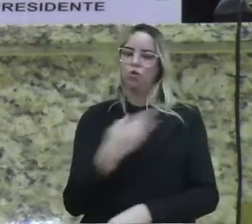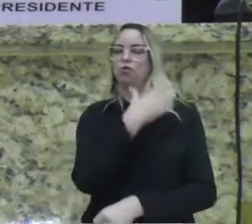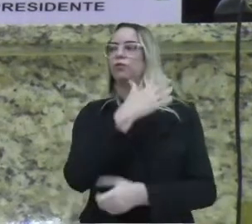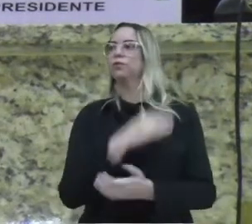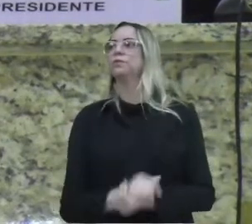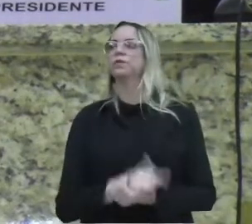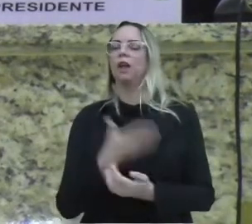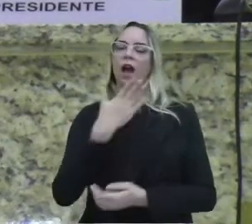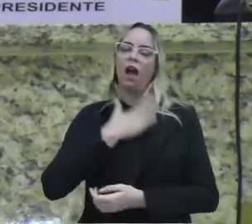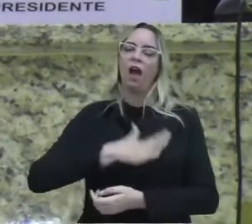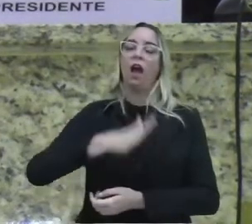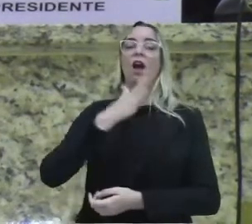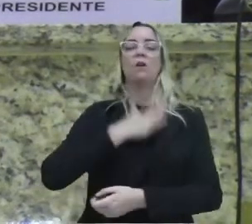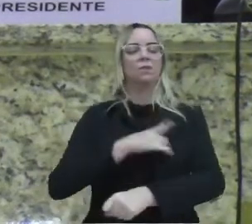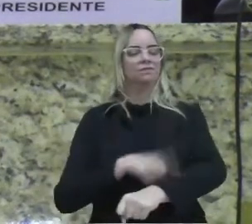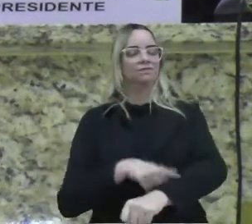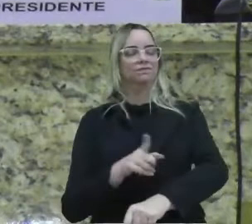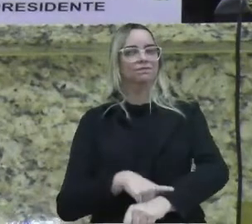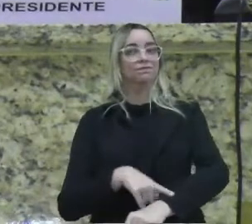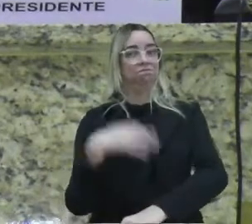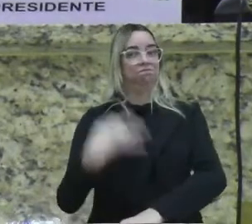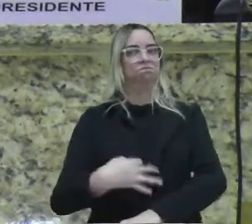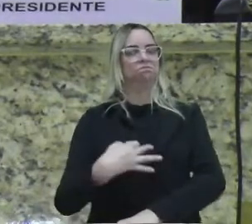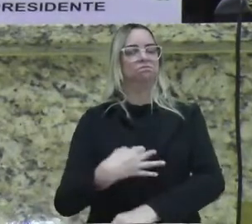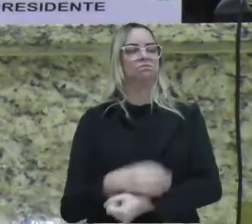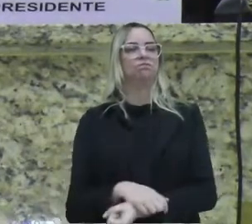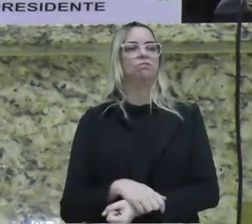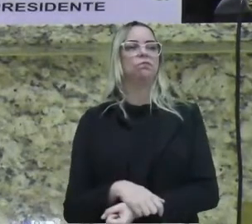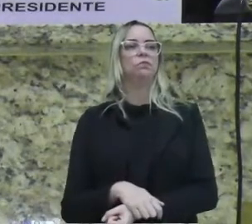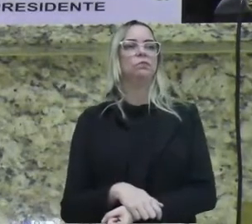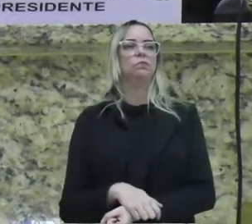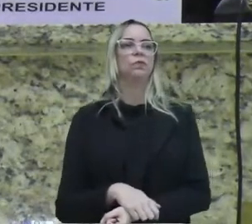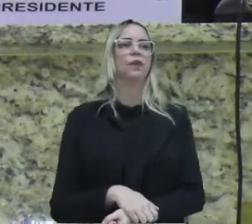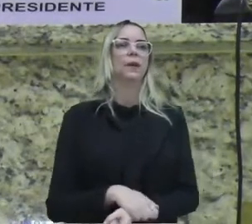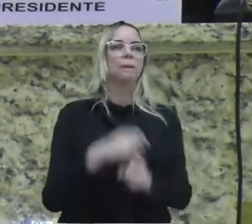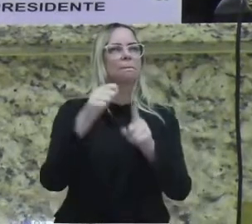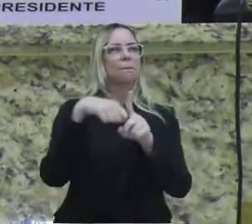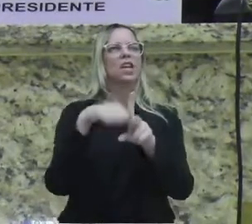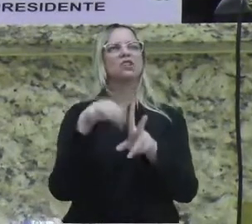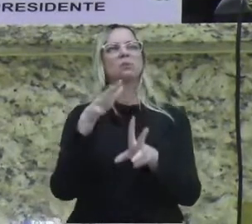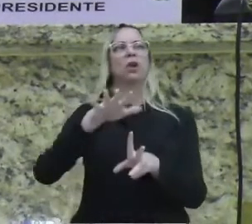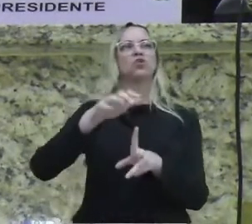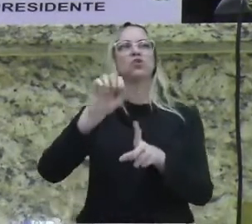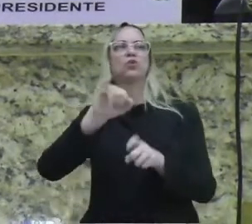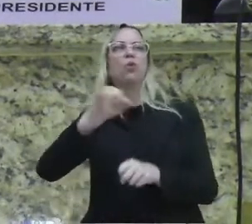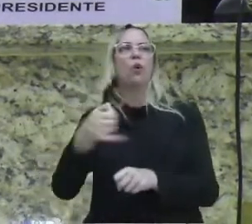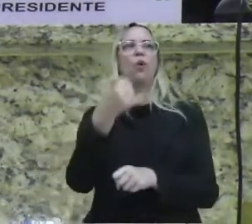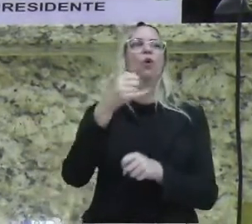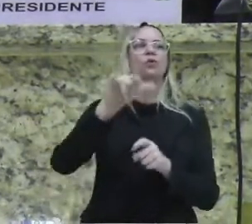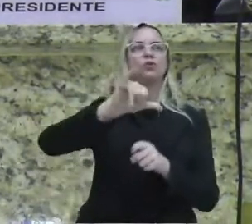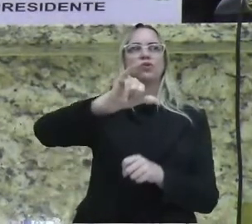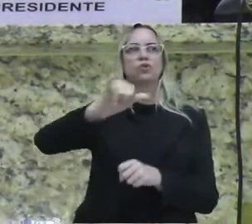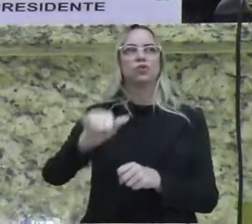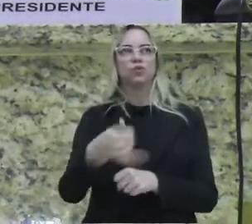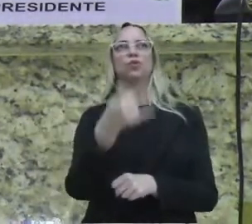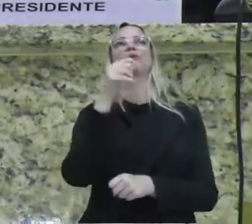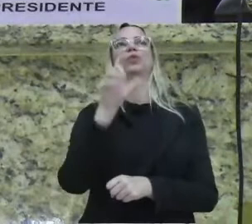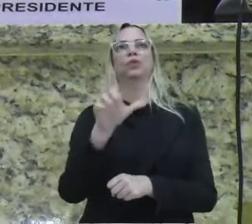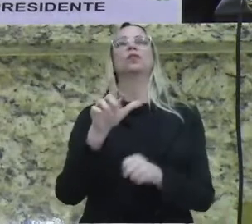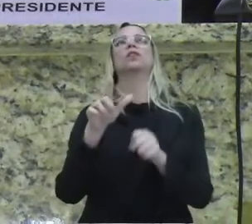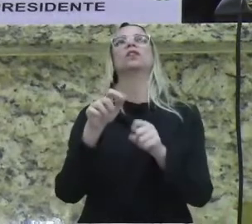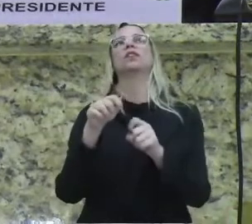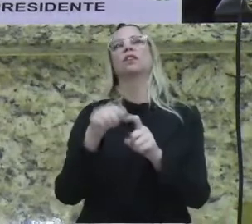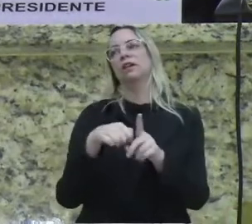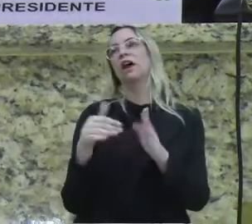super tranquila do tempo da obra. Então, acredito que segundo semestre, a gente vai convidar todos vocês para estar lá reinaugurando, né,